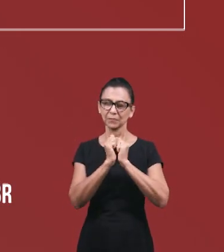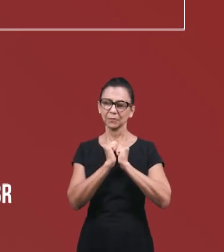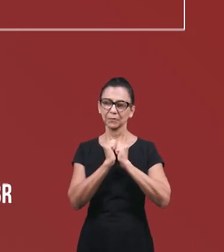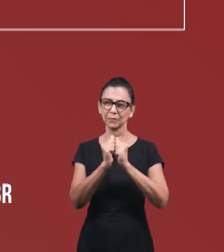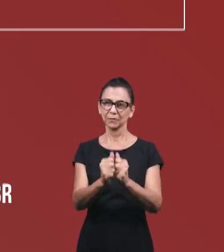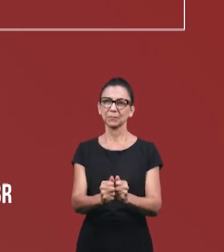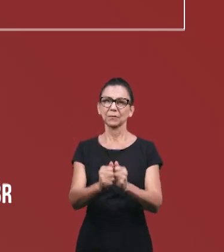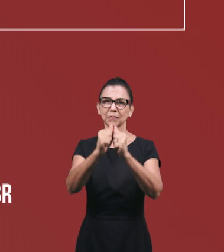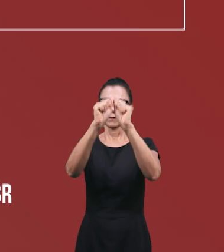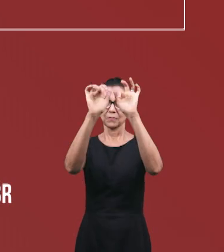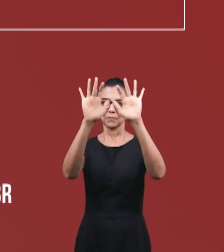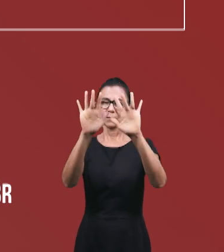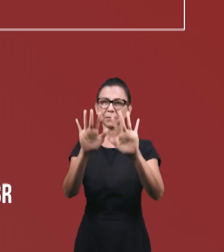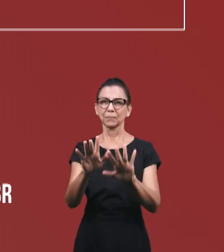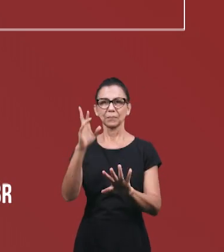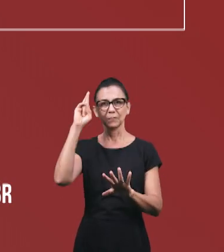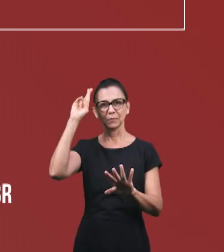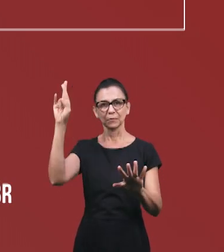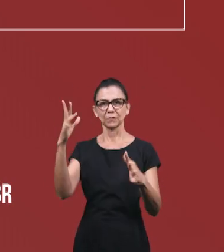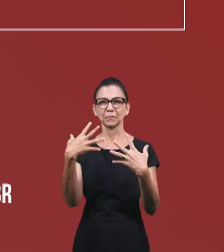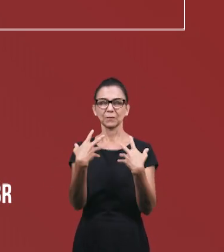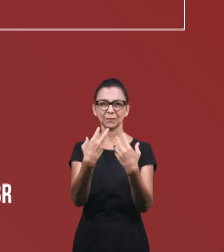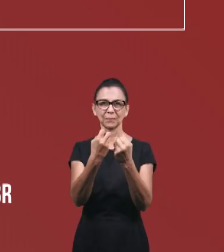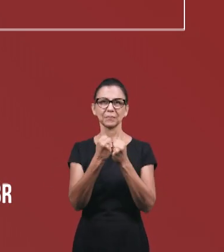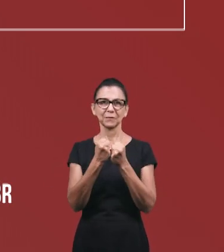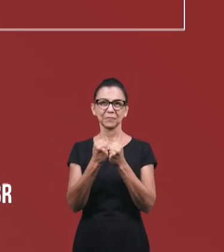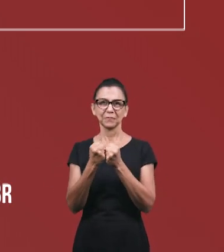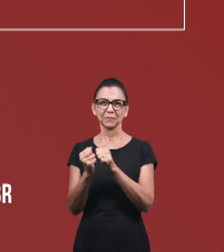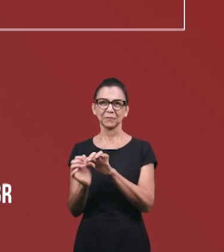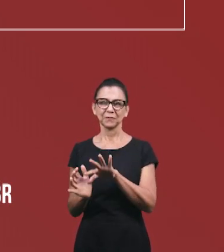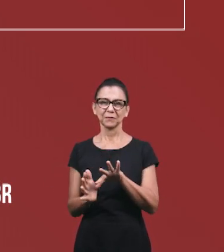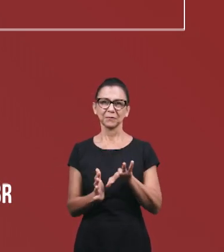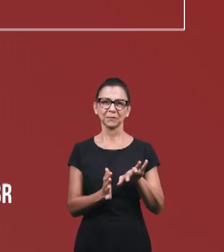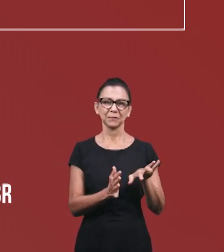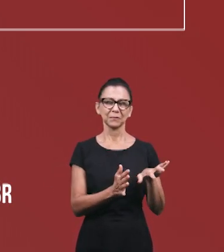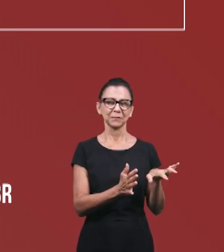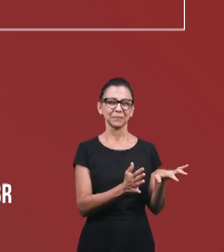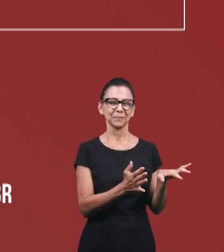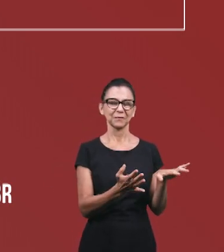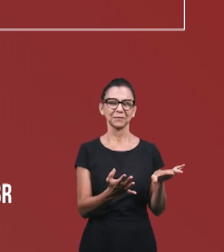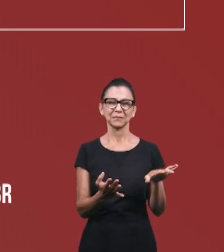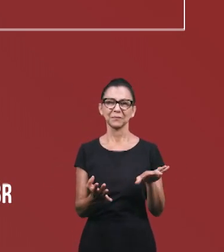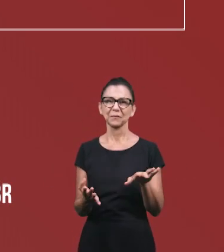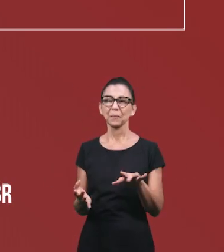está orando. E juntos receberemos uma grande bênção do Senhor.